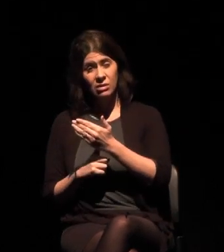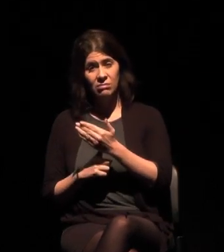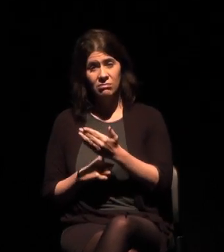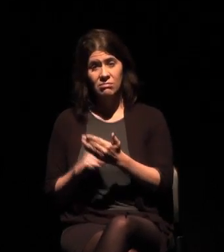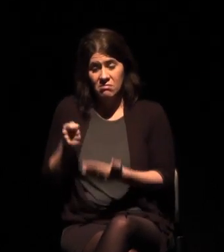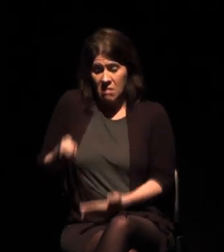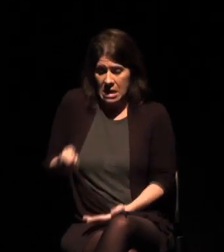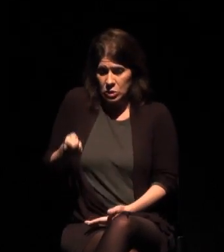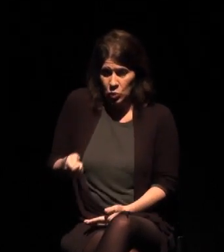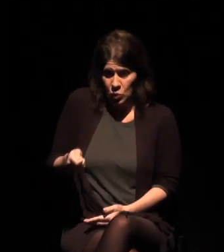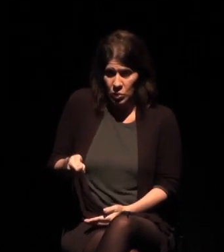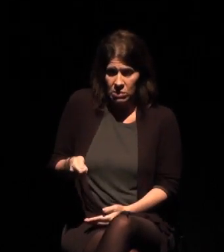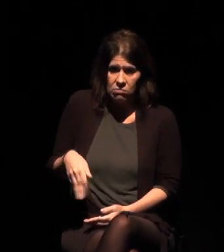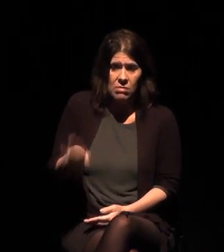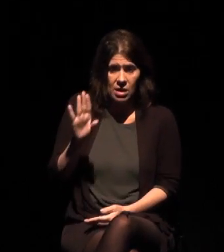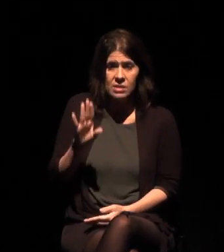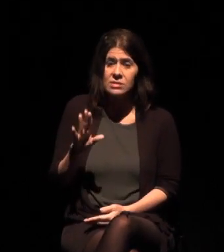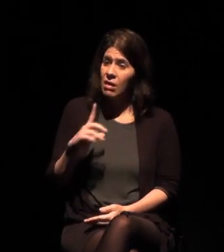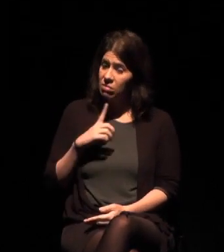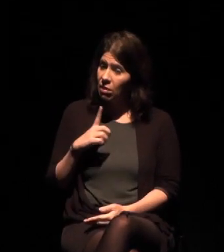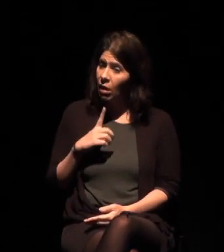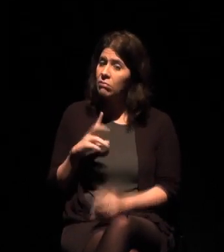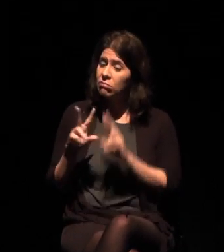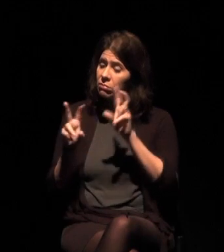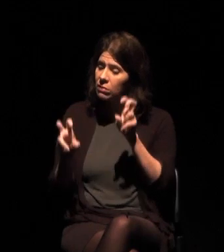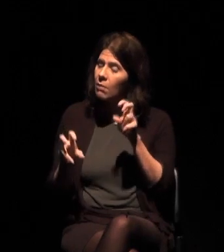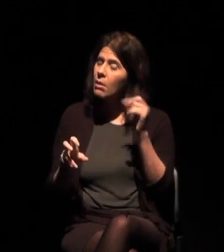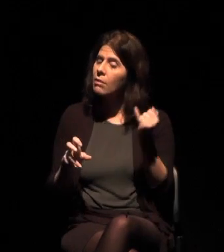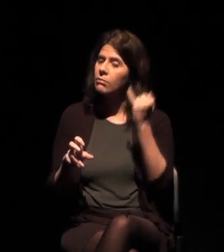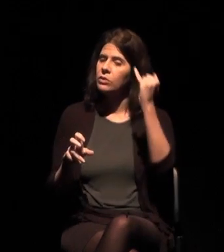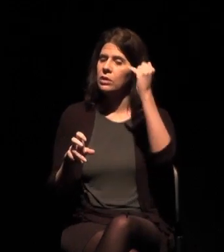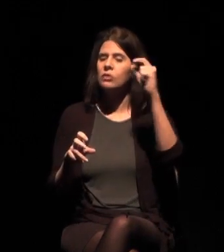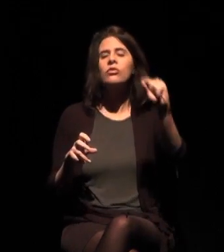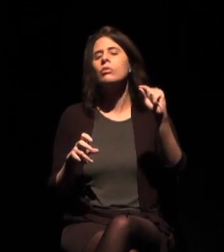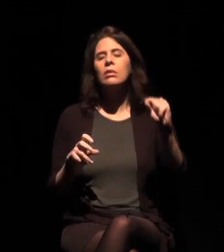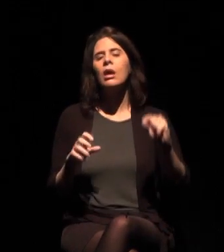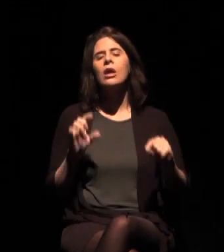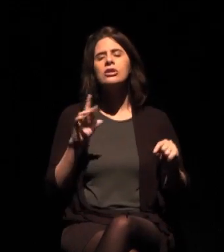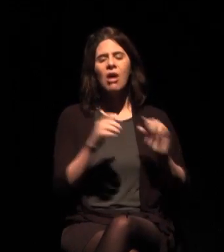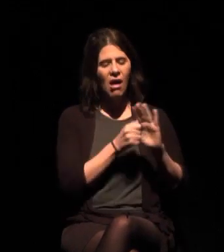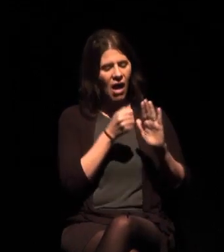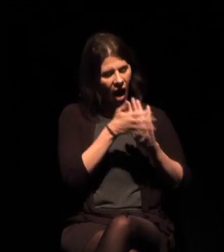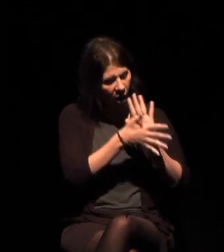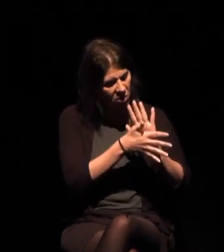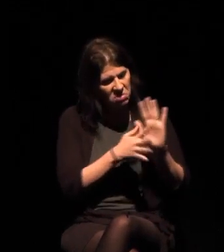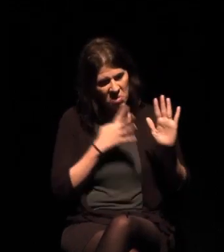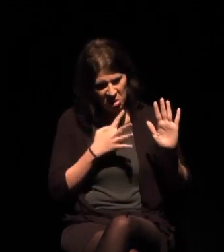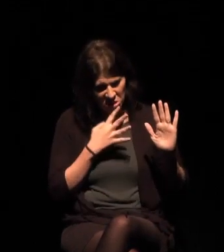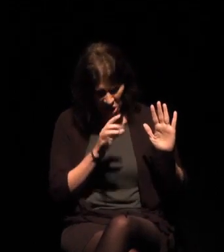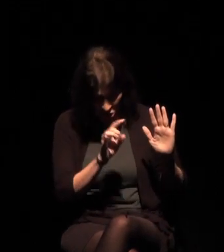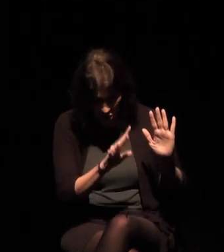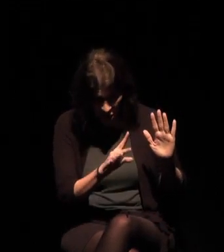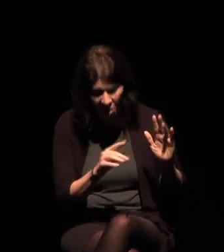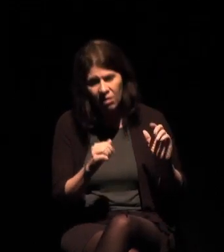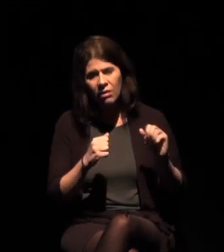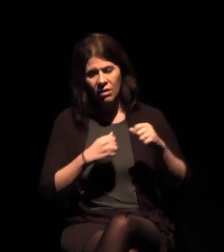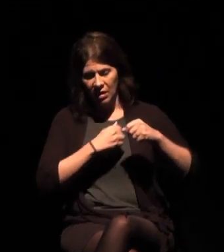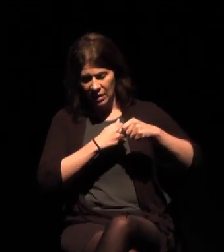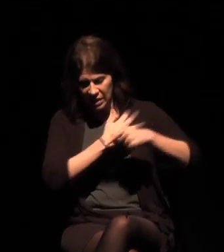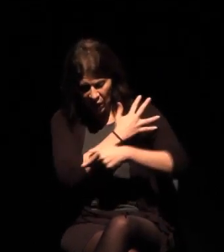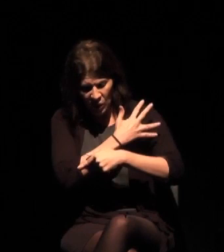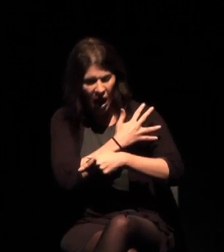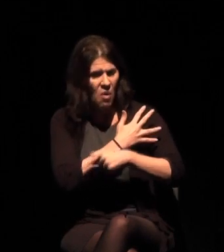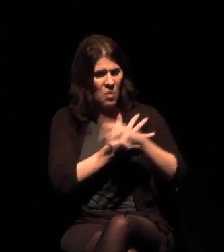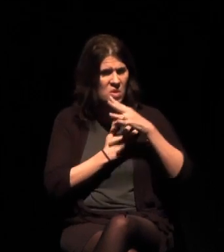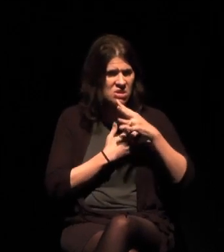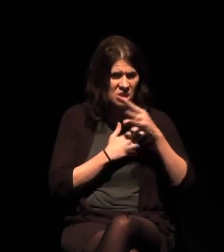levantam questões muito interessantes não basta o conhecimento dos algoritmos ou do que quer que seja das redes neurais é